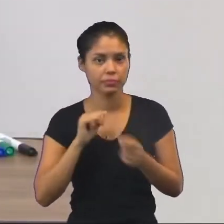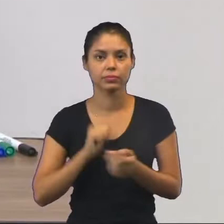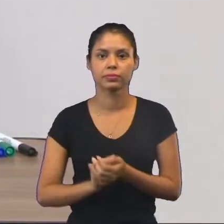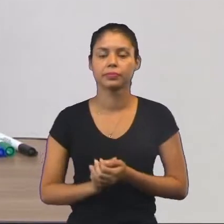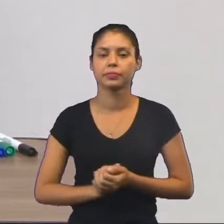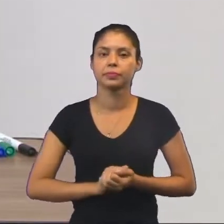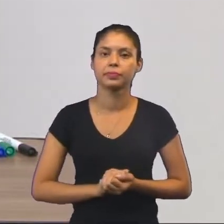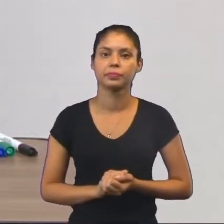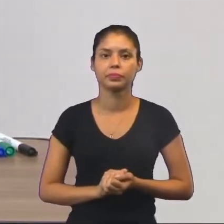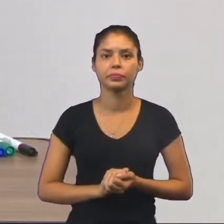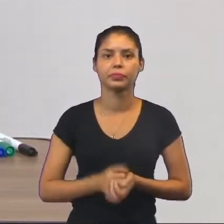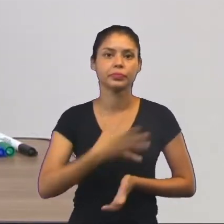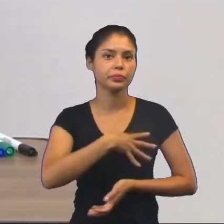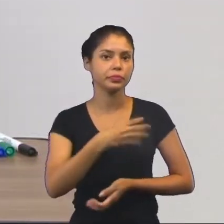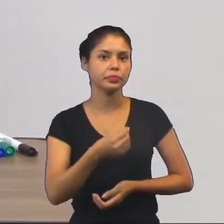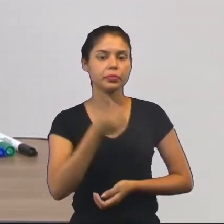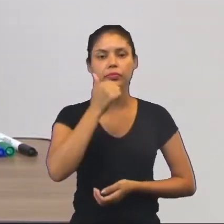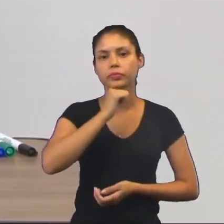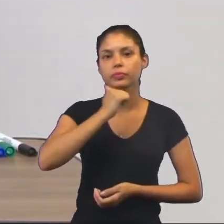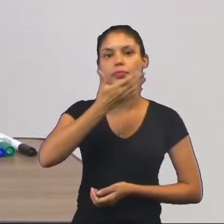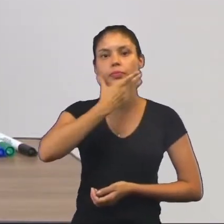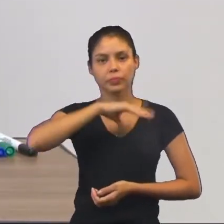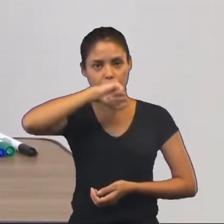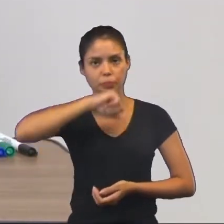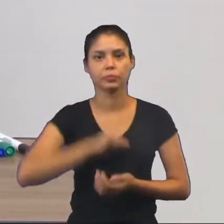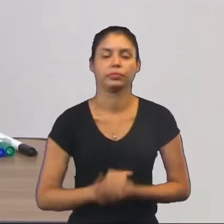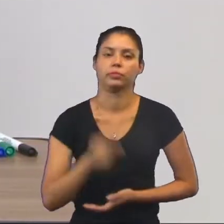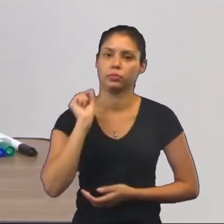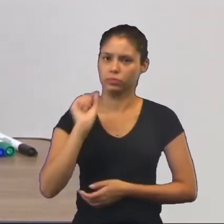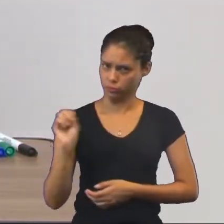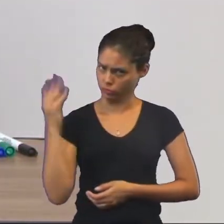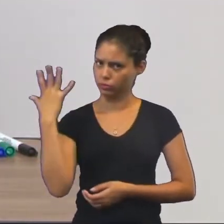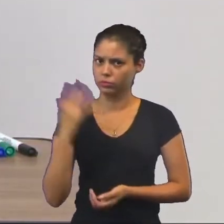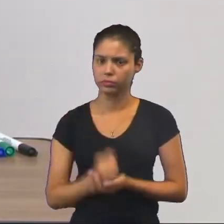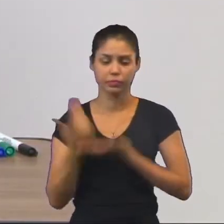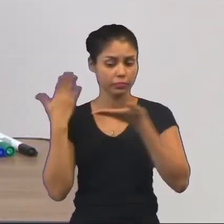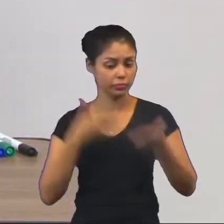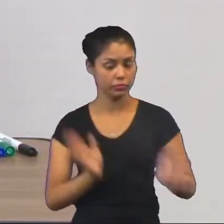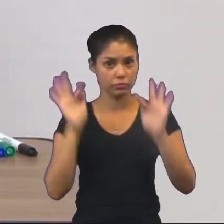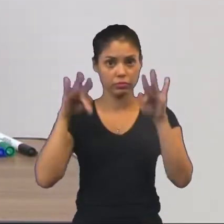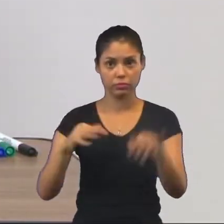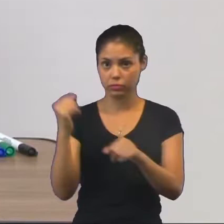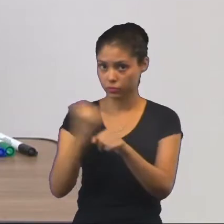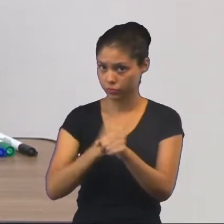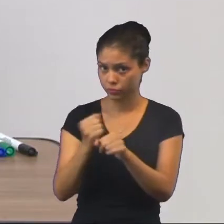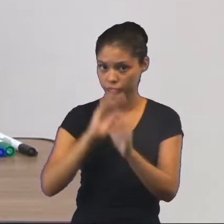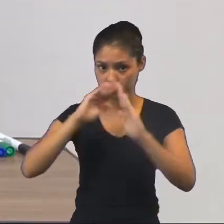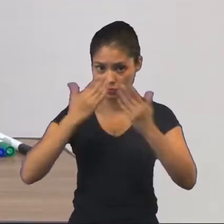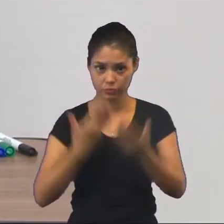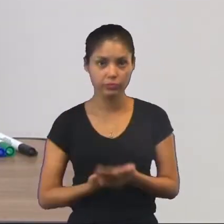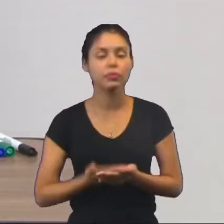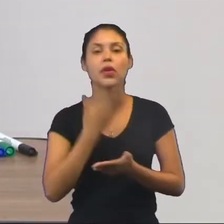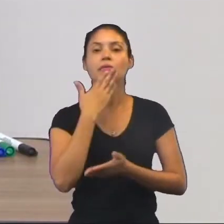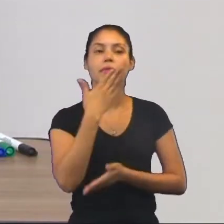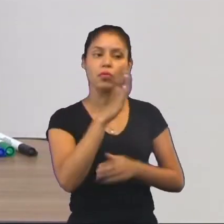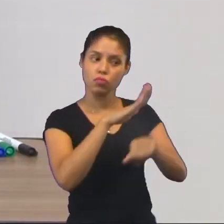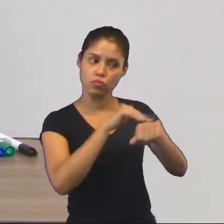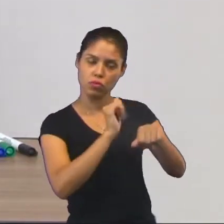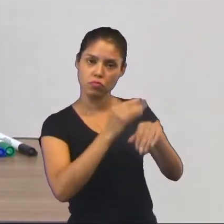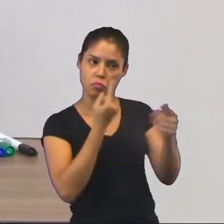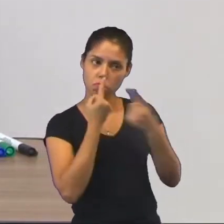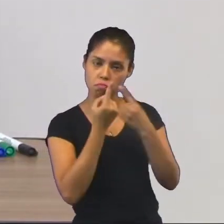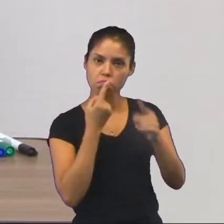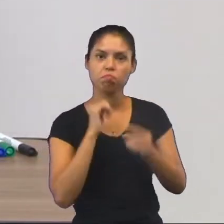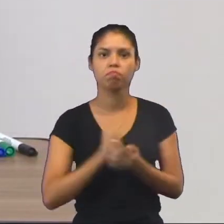uma conversa entre um filho e um pai. E o que está acontecendo? Ele chega no final do ano da escola e aí ele chama o pai para uma